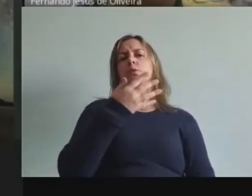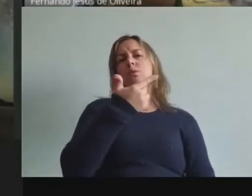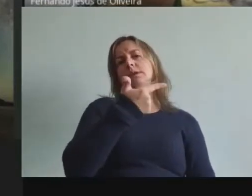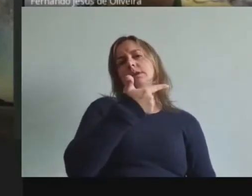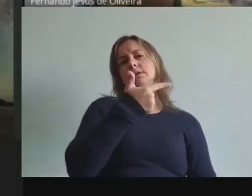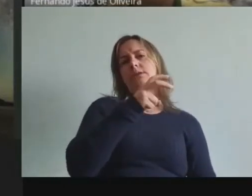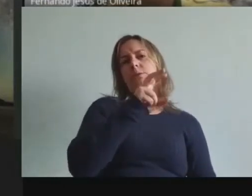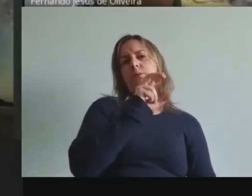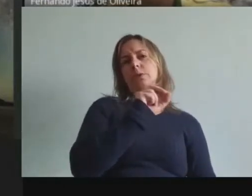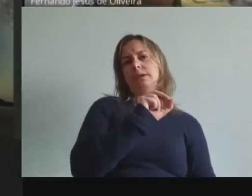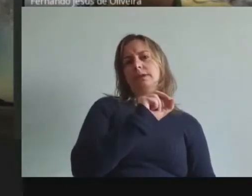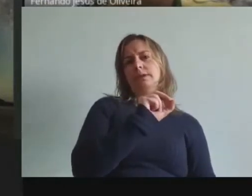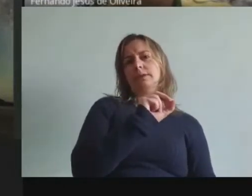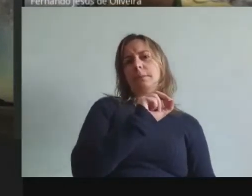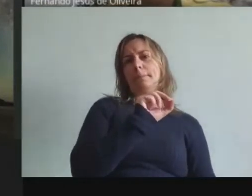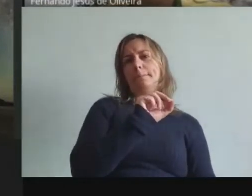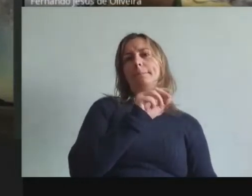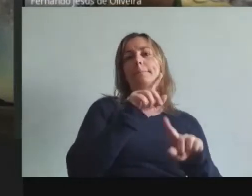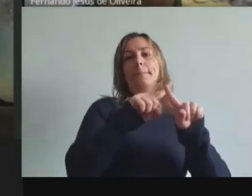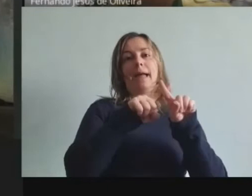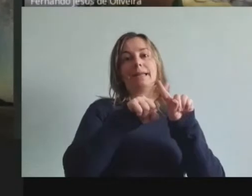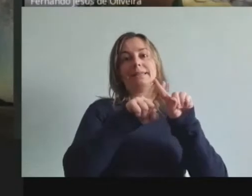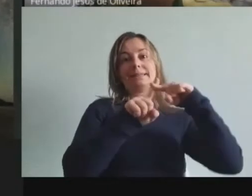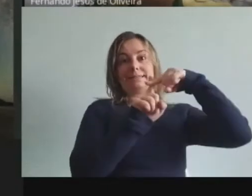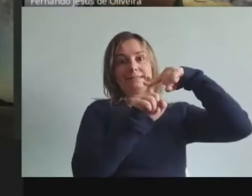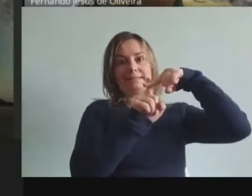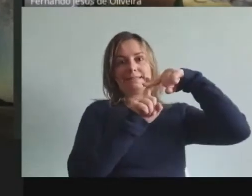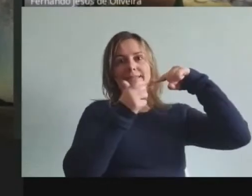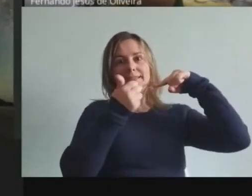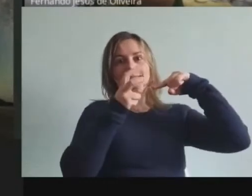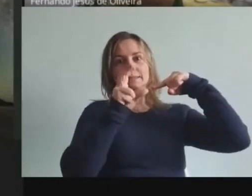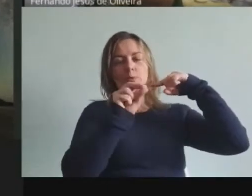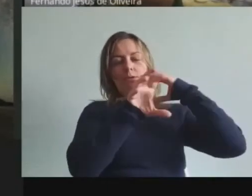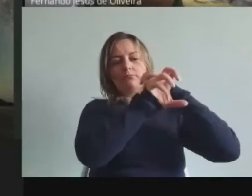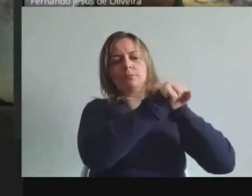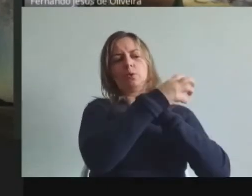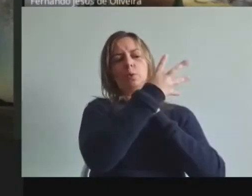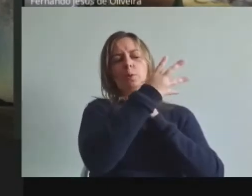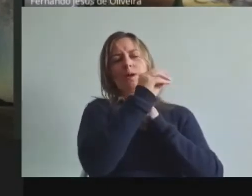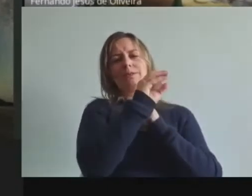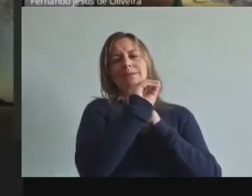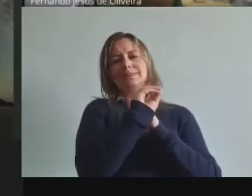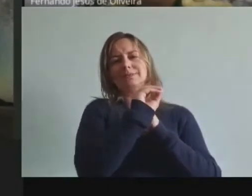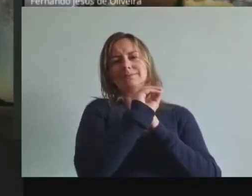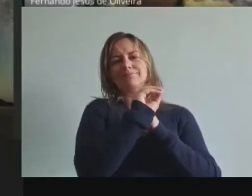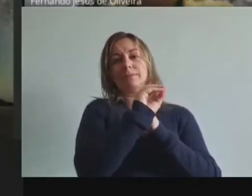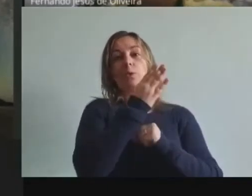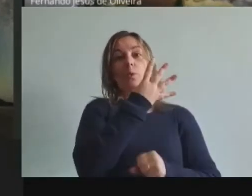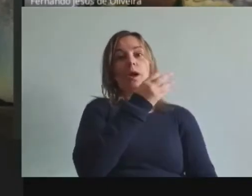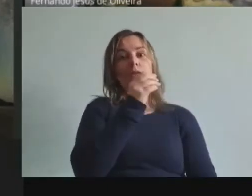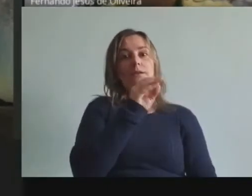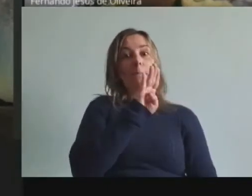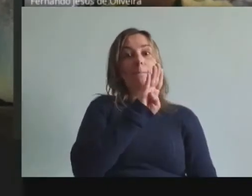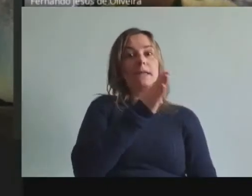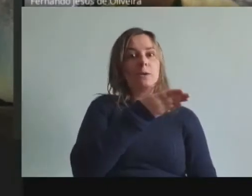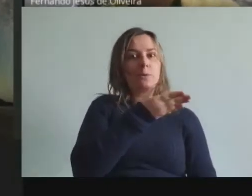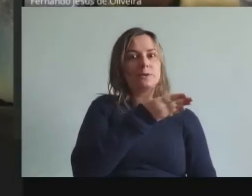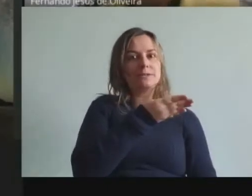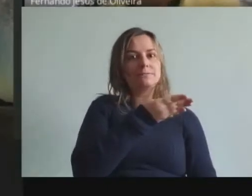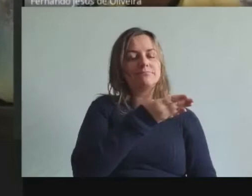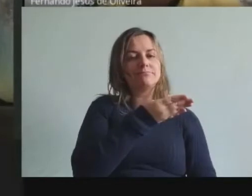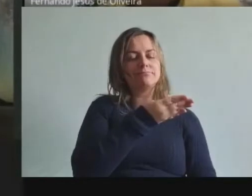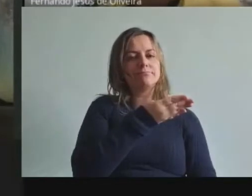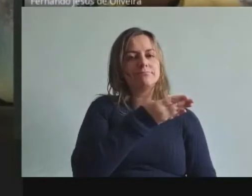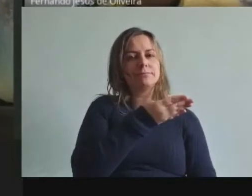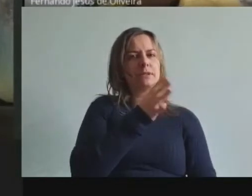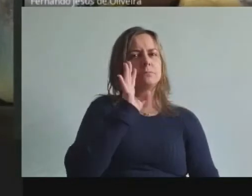bilhões mais 150 bilhões, dá 400 bilhões. 400 bilhões também está perto de 100 bilhões, está mais perto de 100 bilhões do que de 1